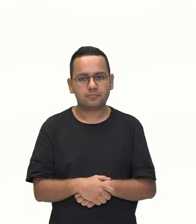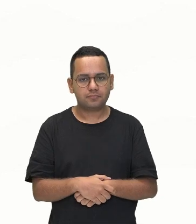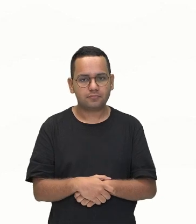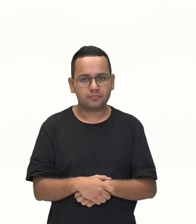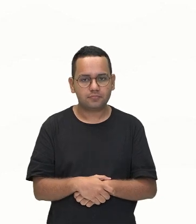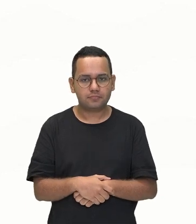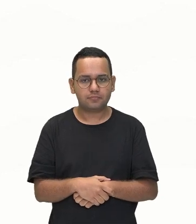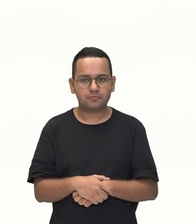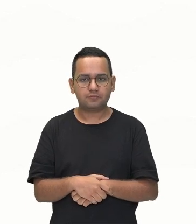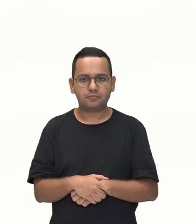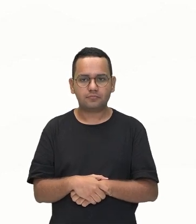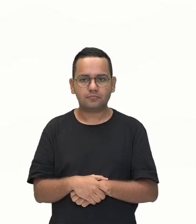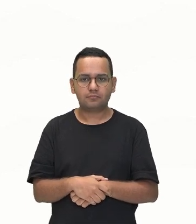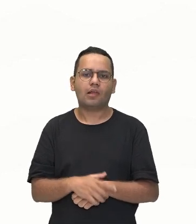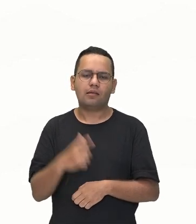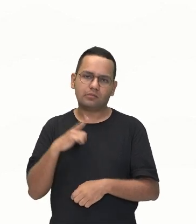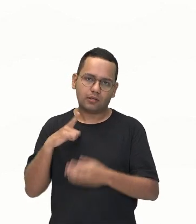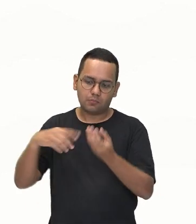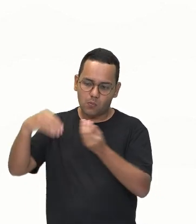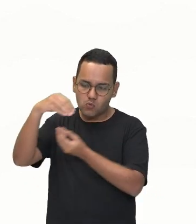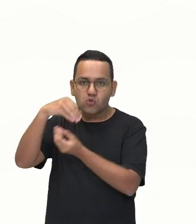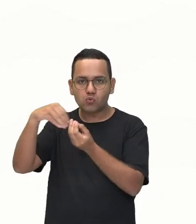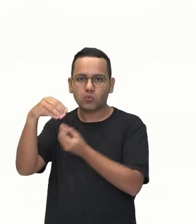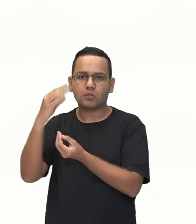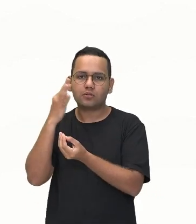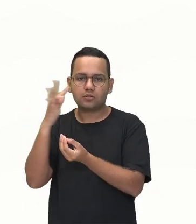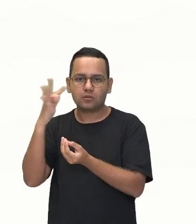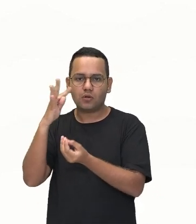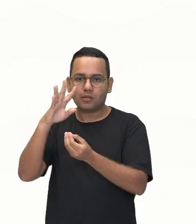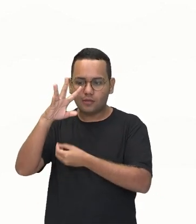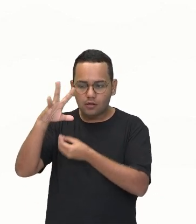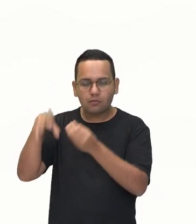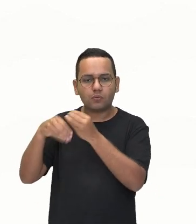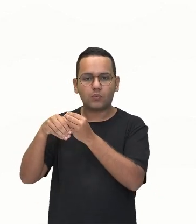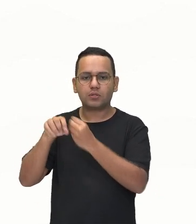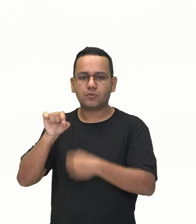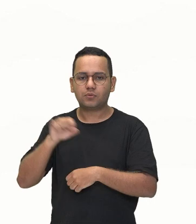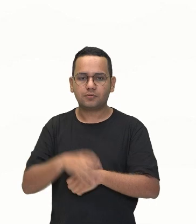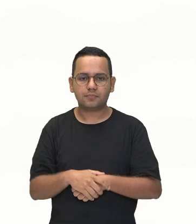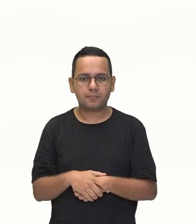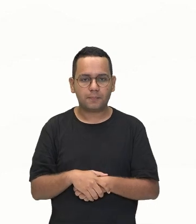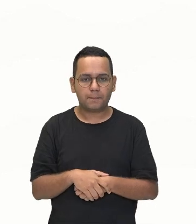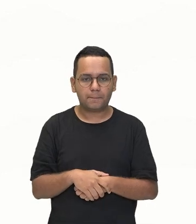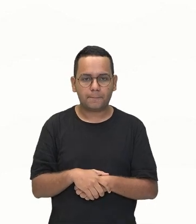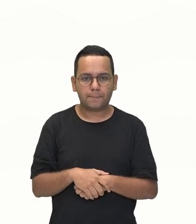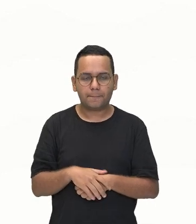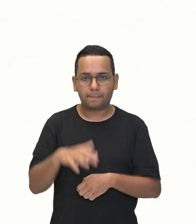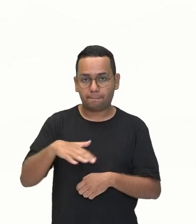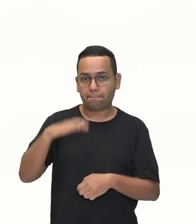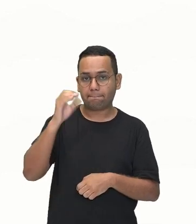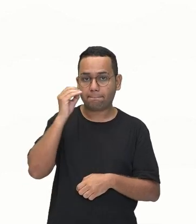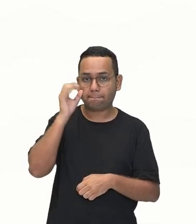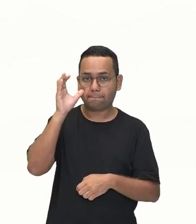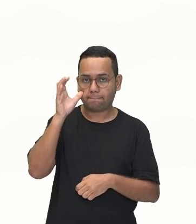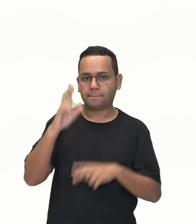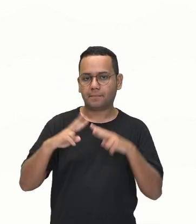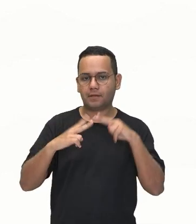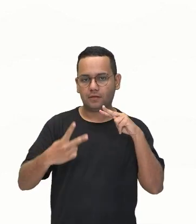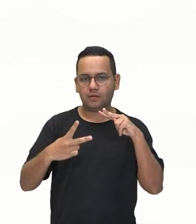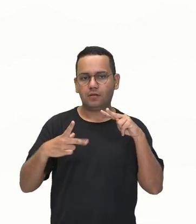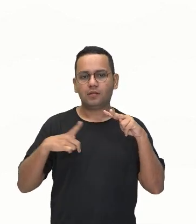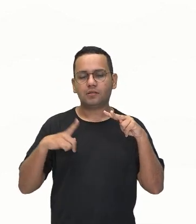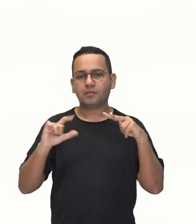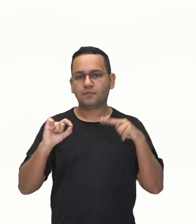uma combinação de teorias, porque inclui que esses conhecimentos genéticos, né, ele ajudou